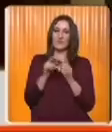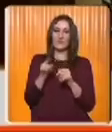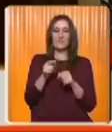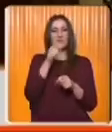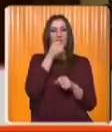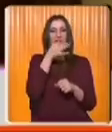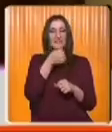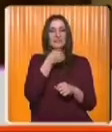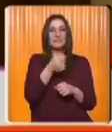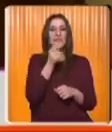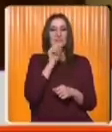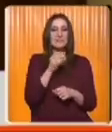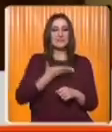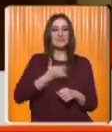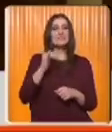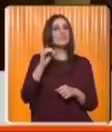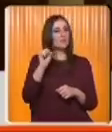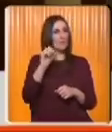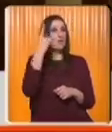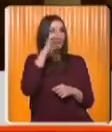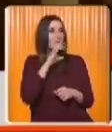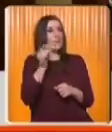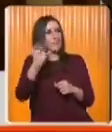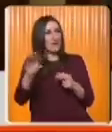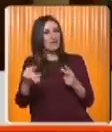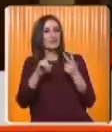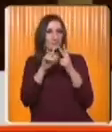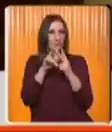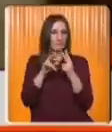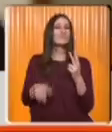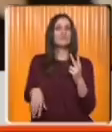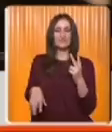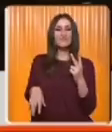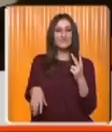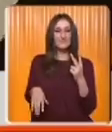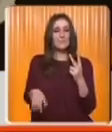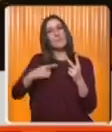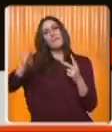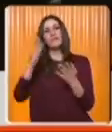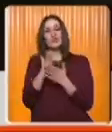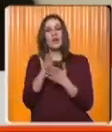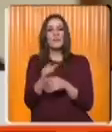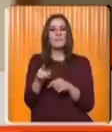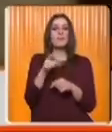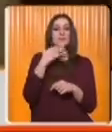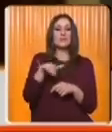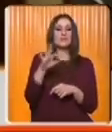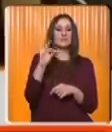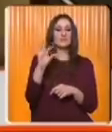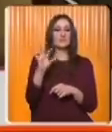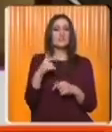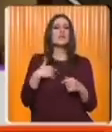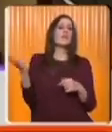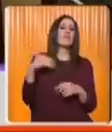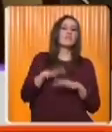tu falares para o microfone. Como é que te chamas? Diogo. É um dos filhos? É um. Porque tem dois. Tem dois. Muito bem. Diogo, que idade tens? 14. O